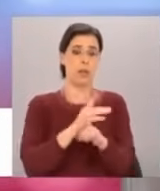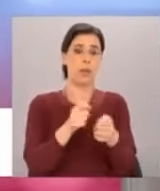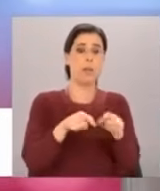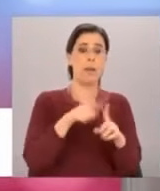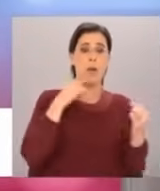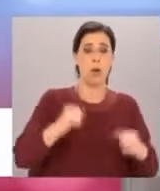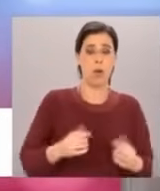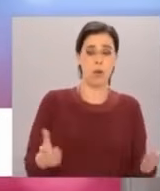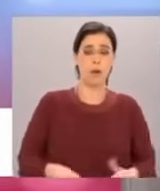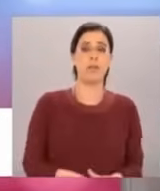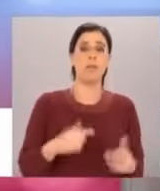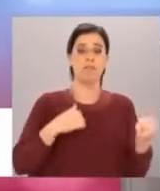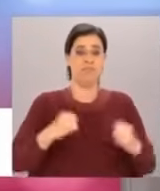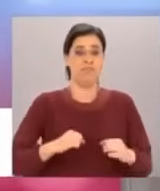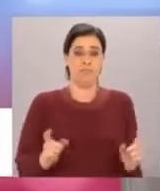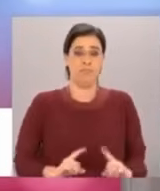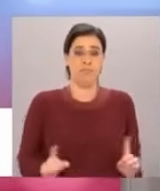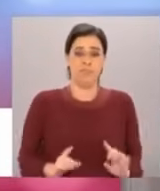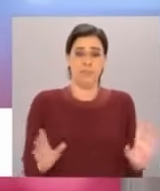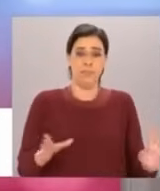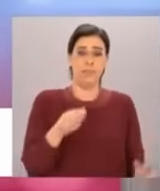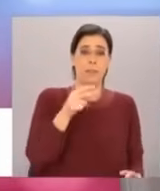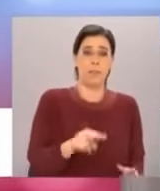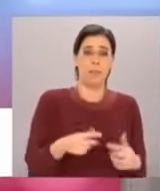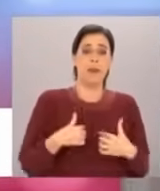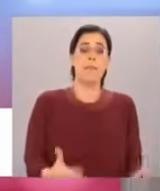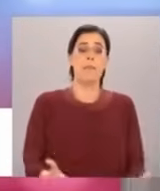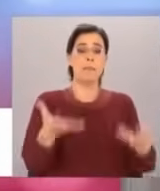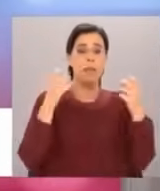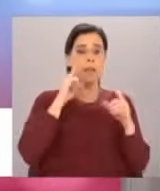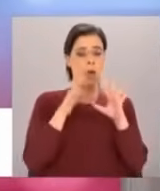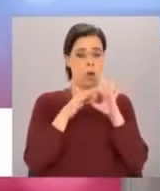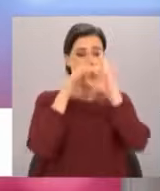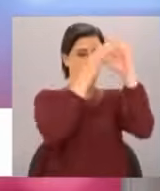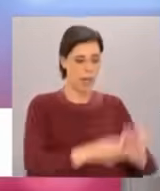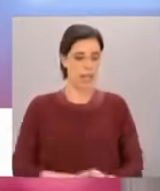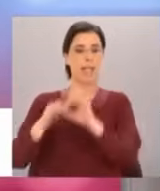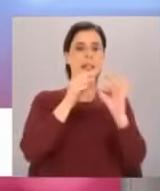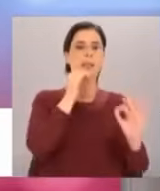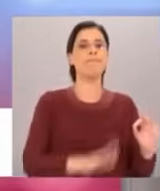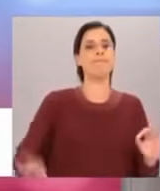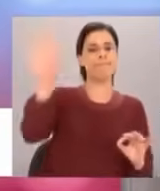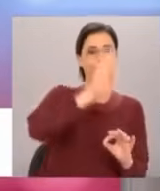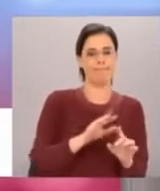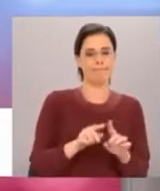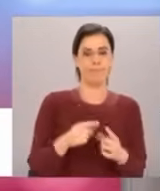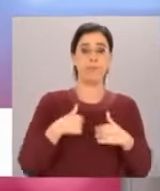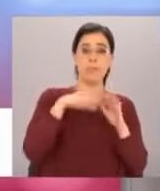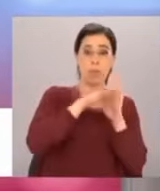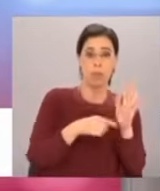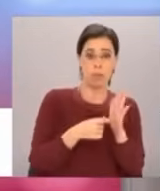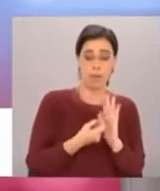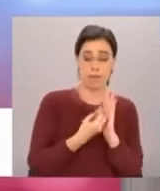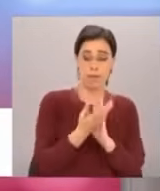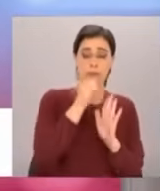Desportivo concorda com esta ideia não concordo de tudo Aliás o pano tem pugnado pela defesa da coesão territorial e inclusivamente temos nossos